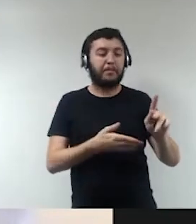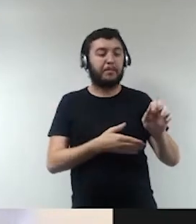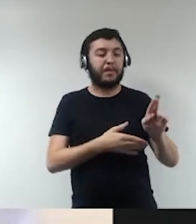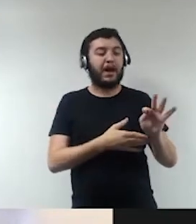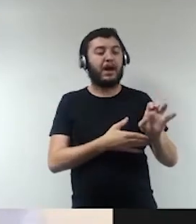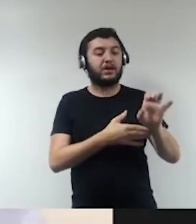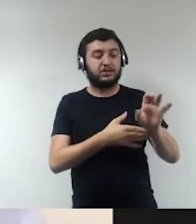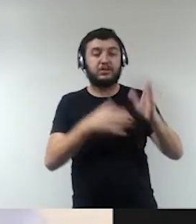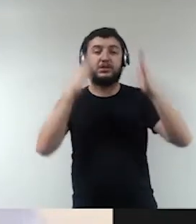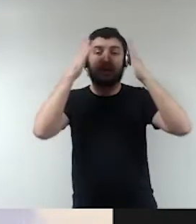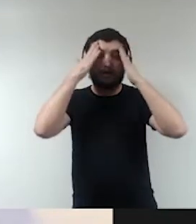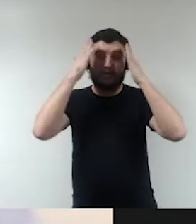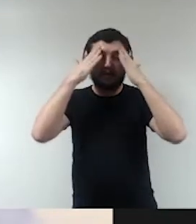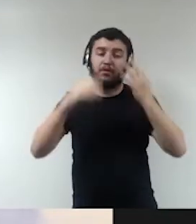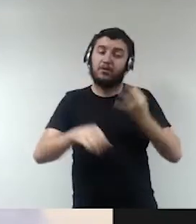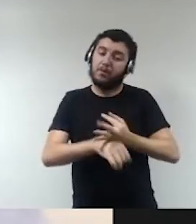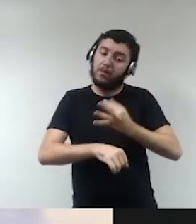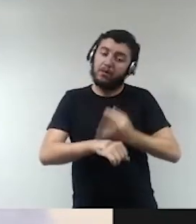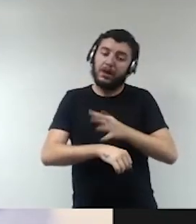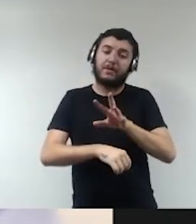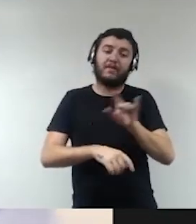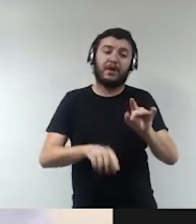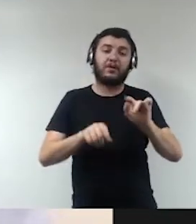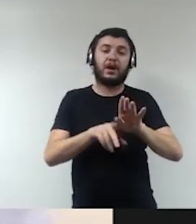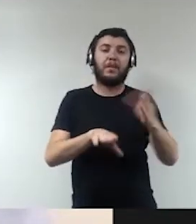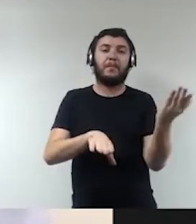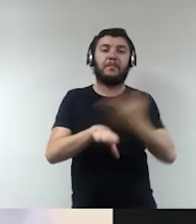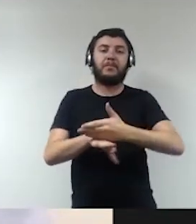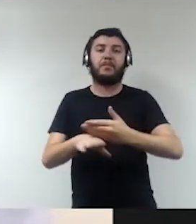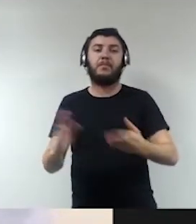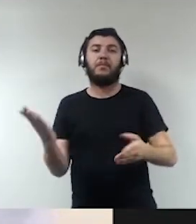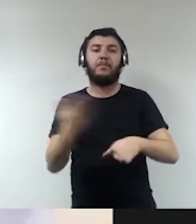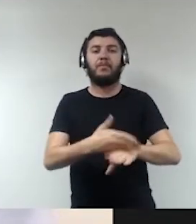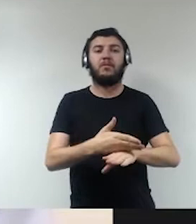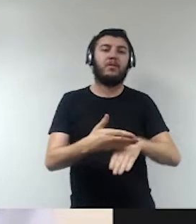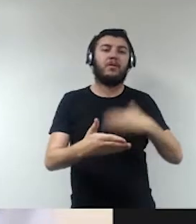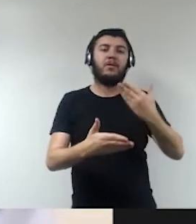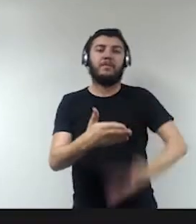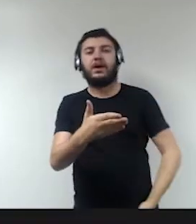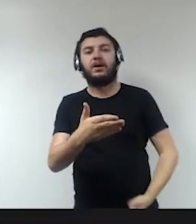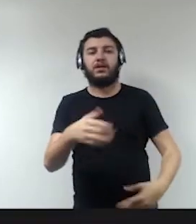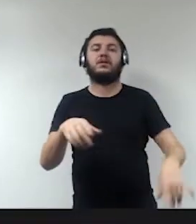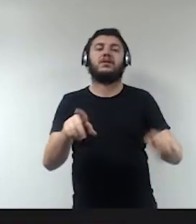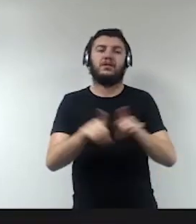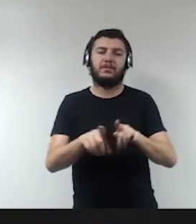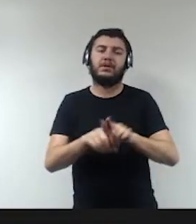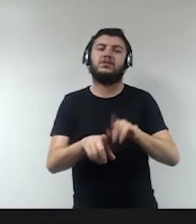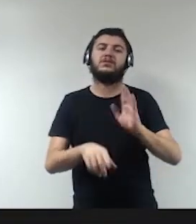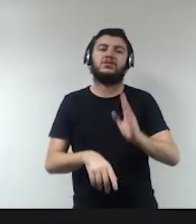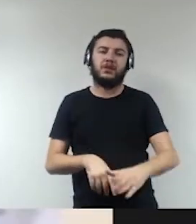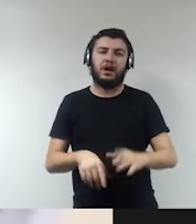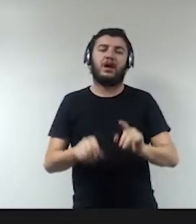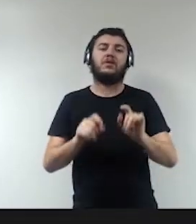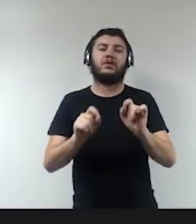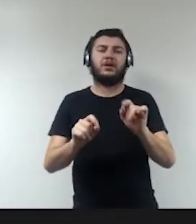cada qual, as perdas escolhidas. Esse é um ponto, para mim, é muito difícil na